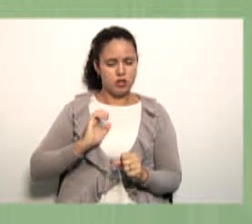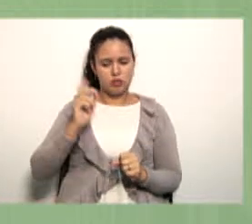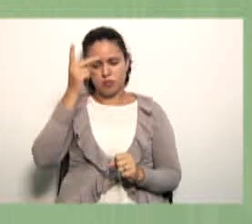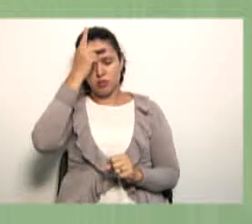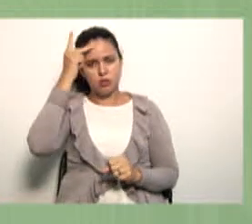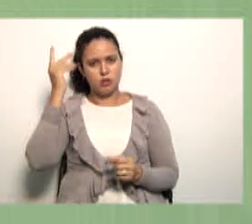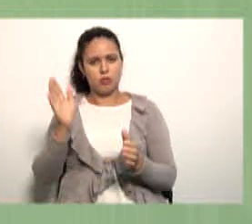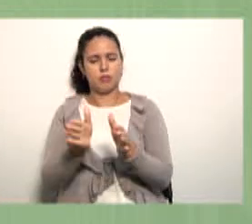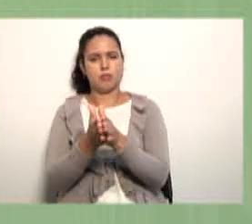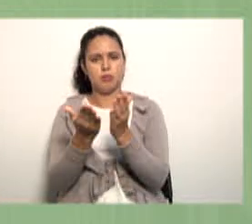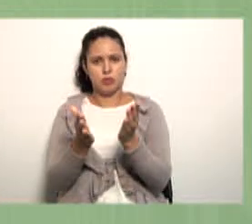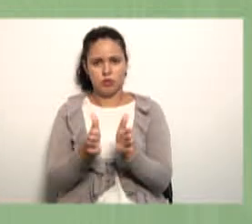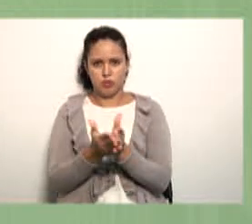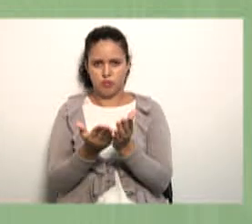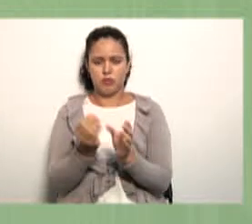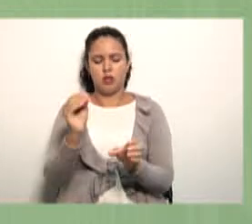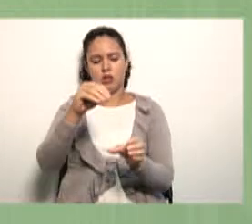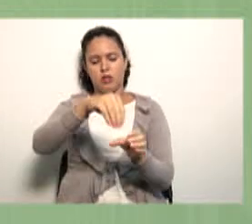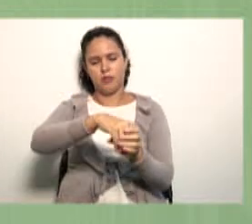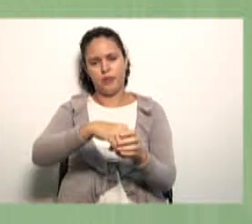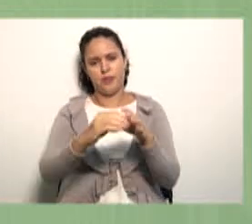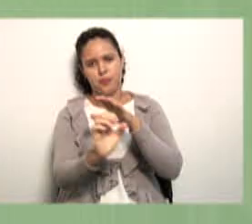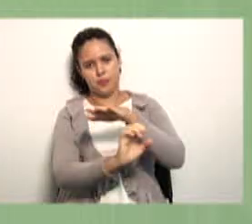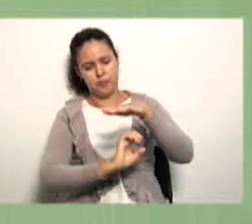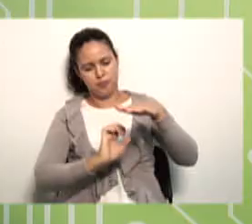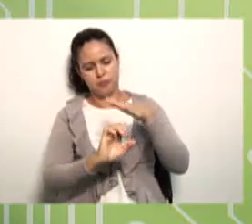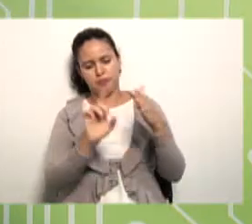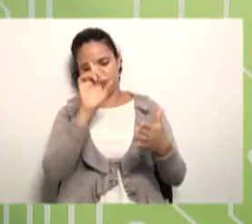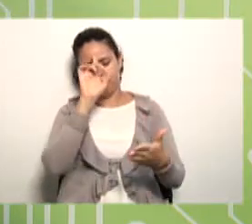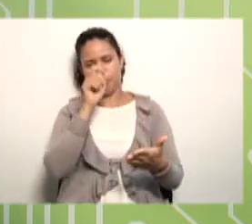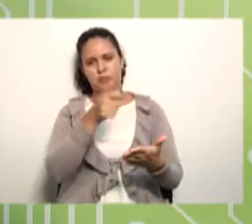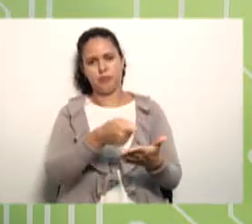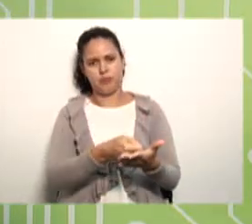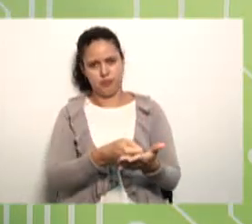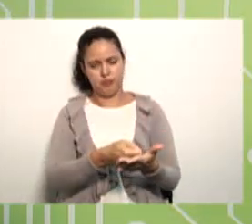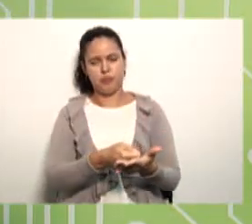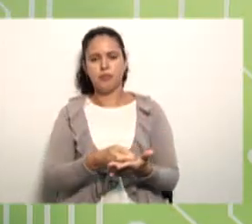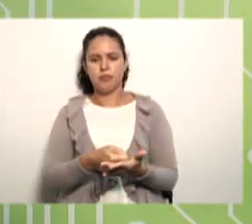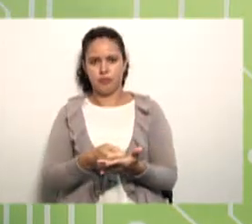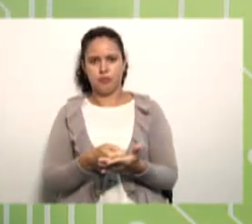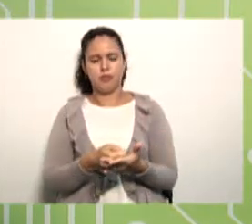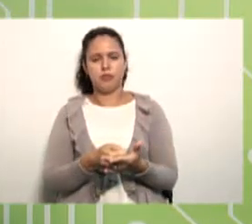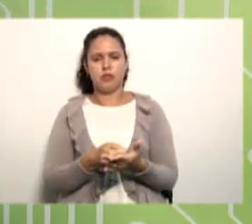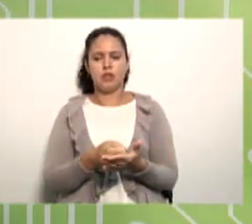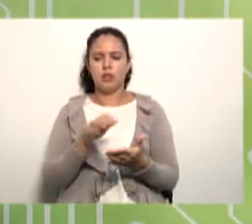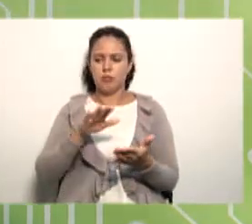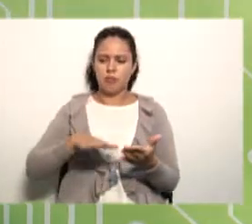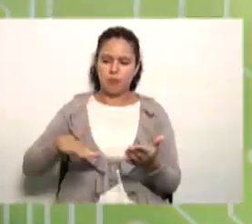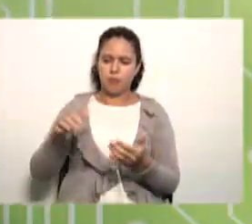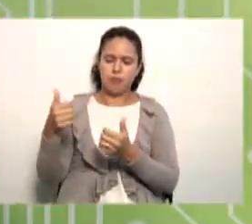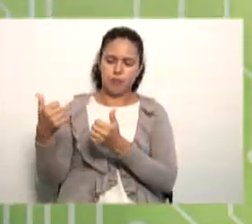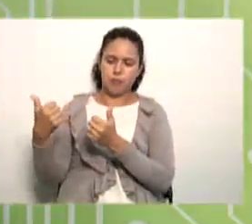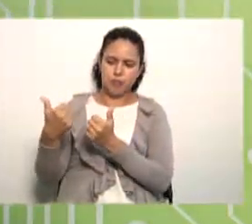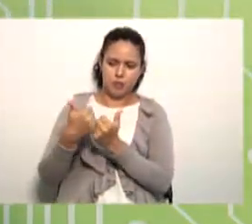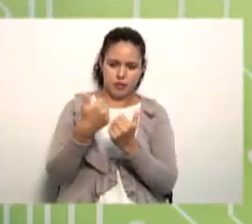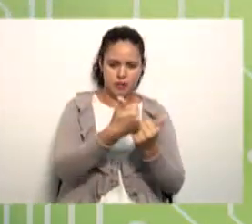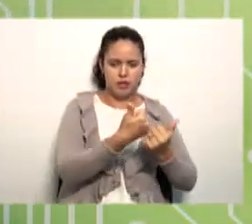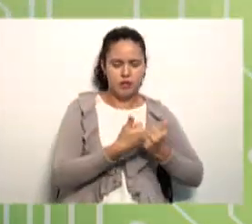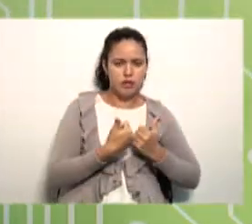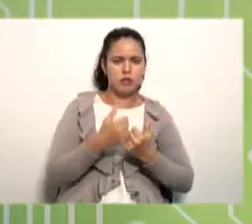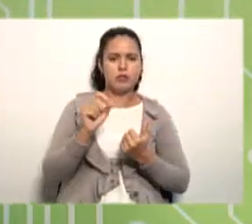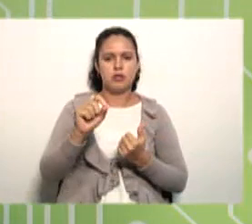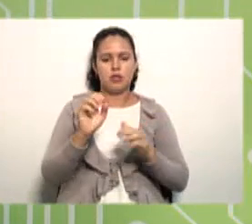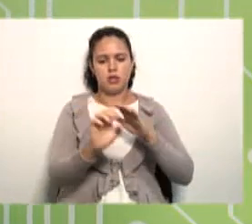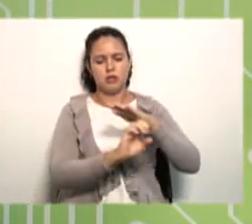são tomadas dentro desse circuito, né? Isso é o que a gente chama de microeconomia. Dentro estão as concorrências. A gente percebe que é muito diferente, por